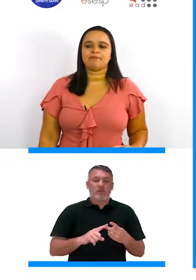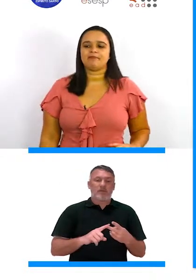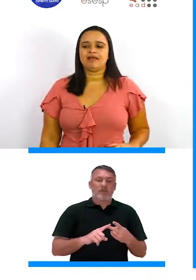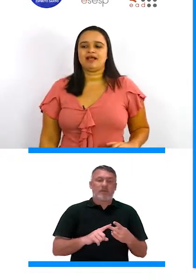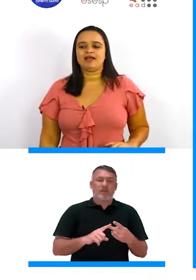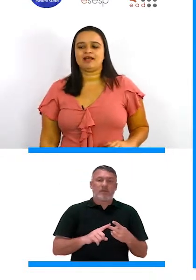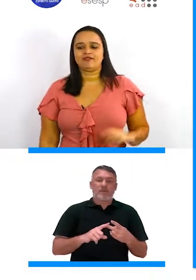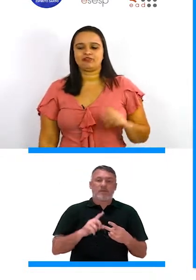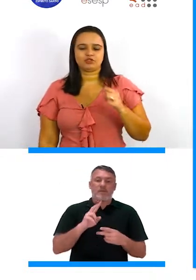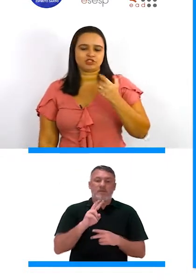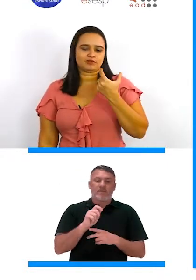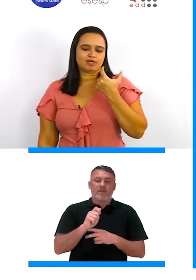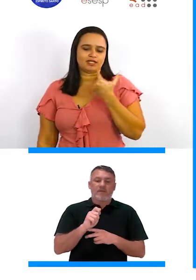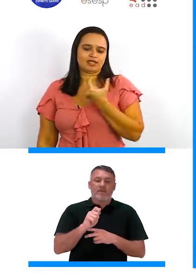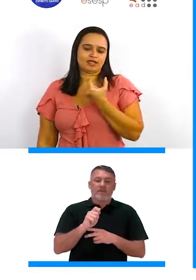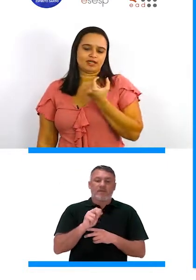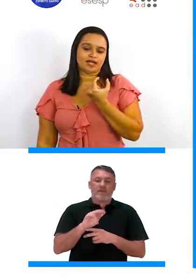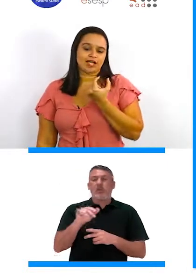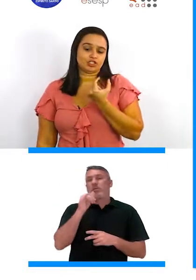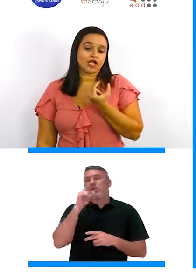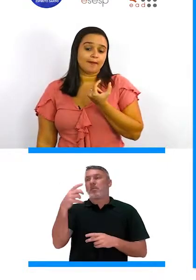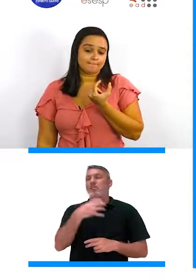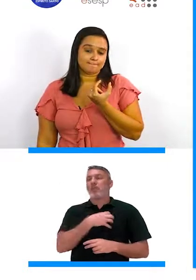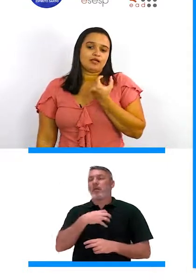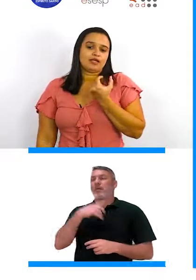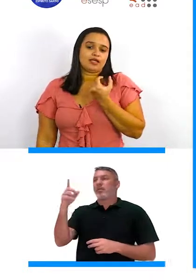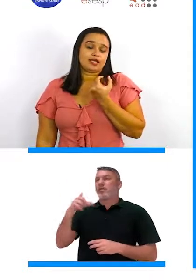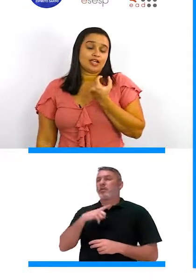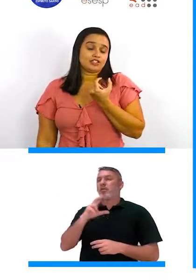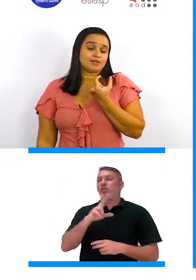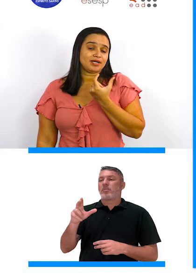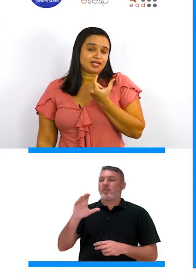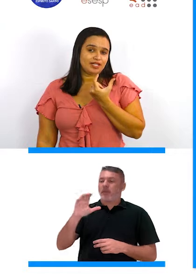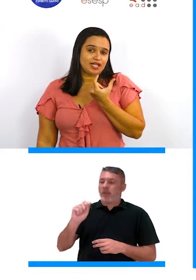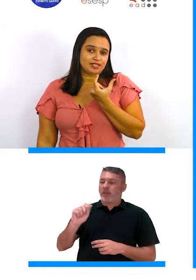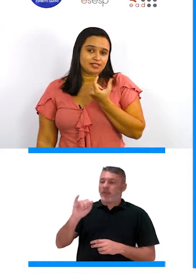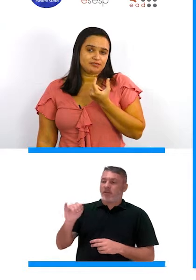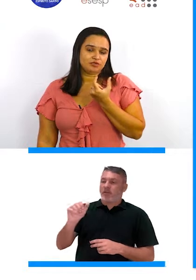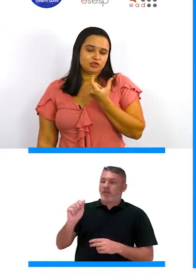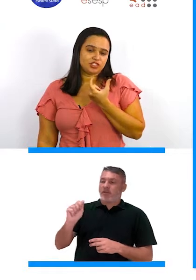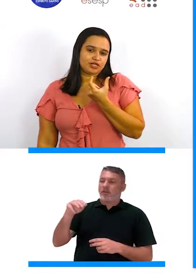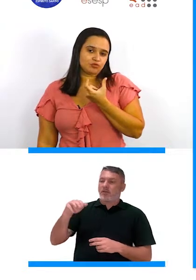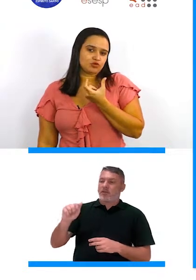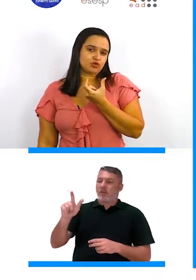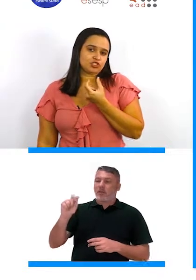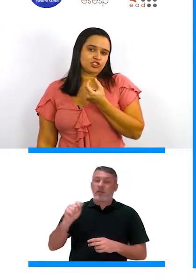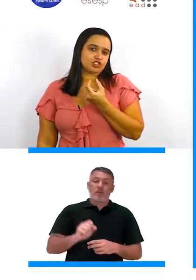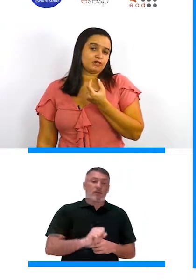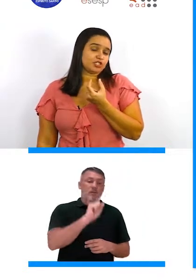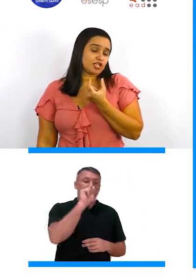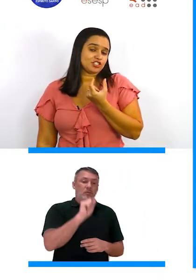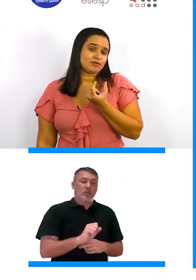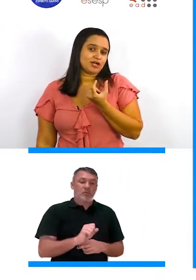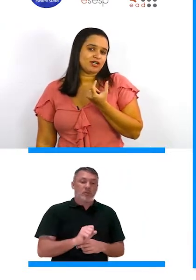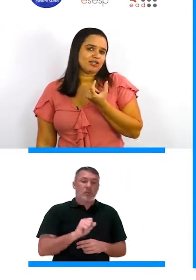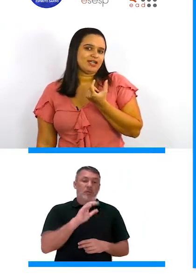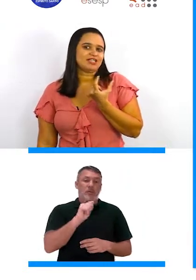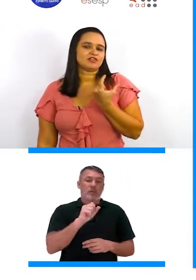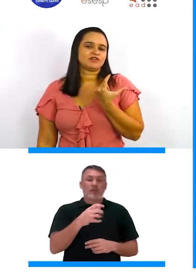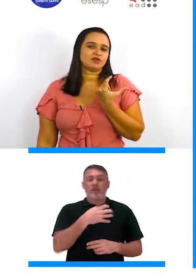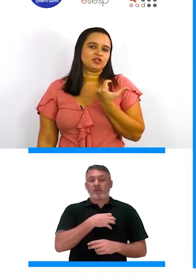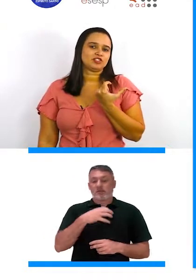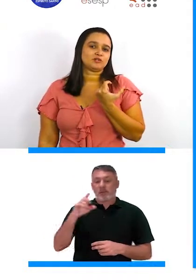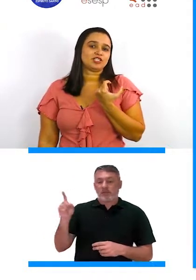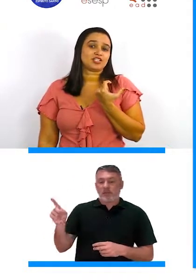tem a fruta chamada cajá, cajamanga, aliás. No extremo sul a gente chama de cajamanga, lá